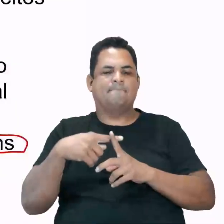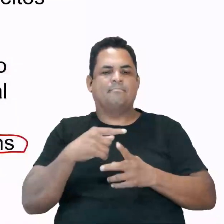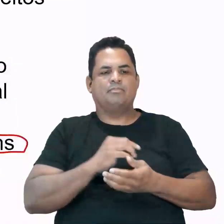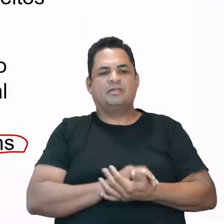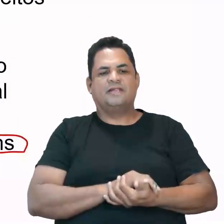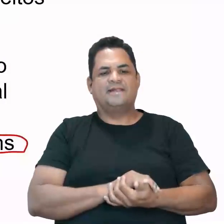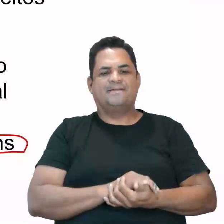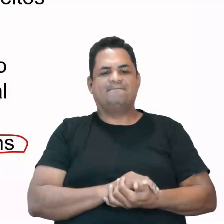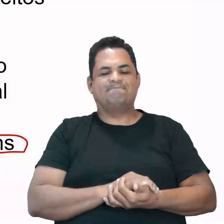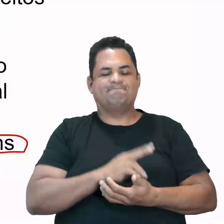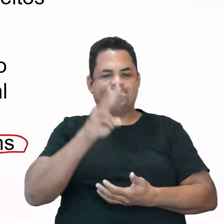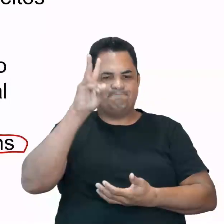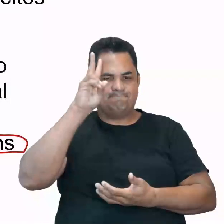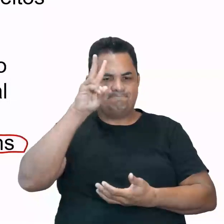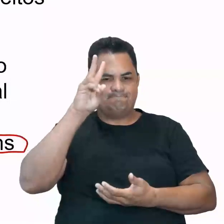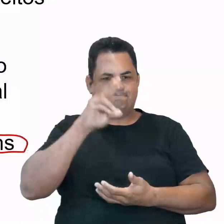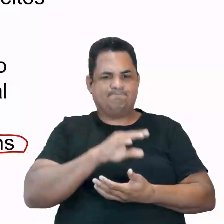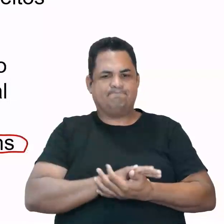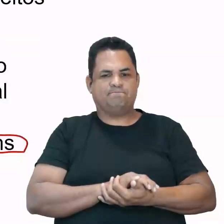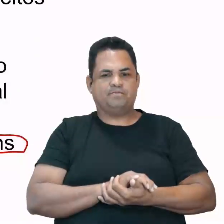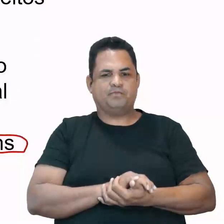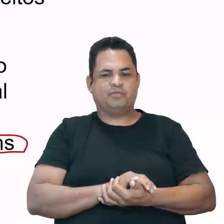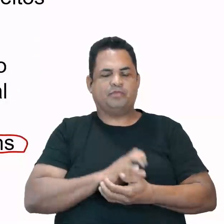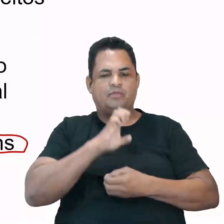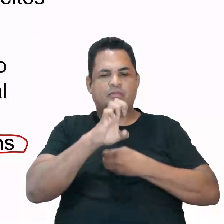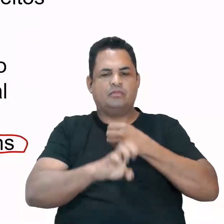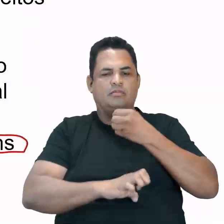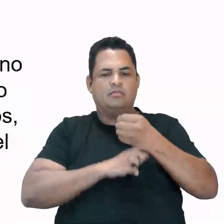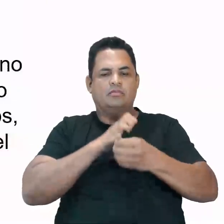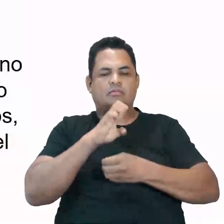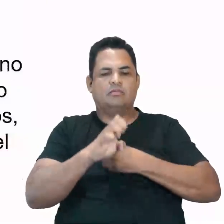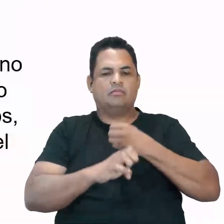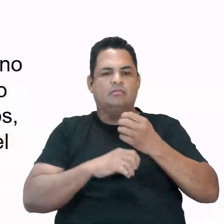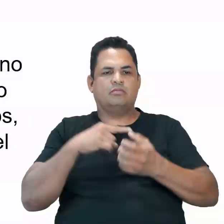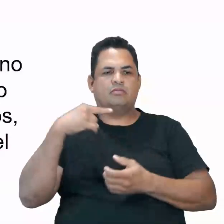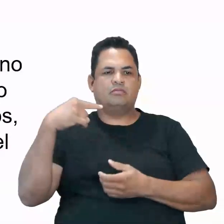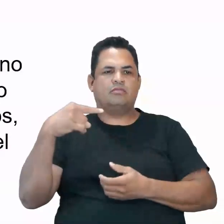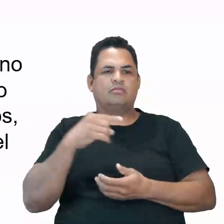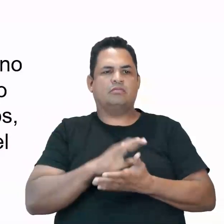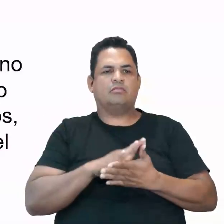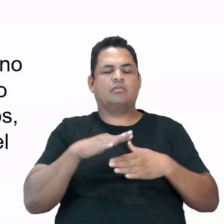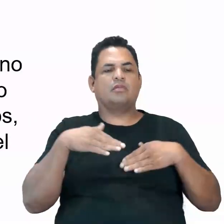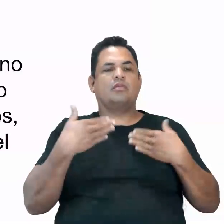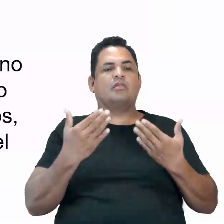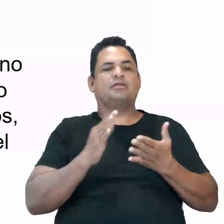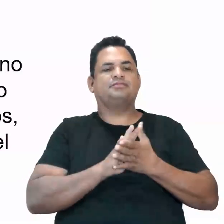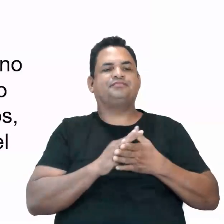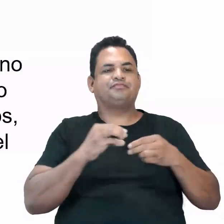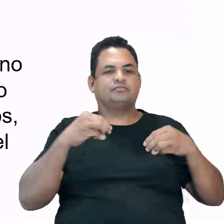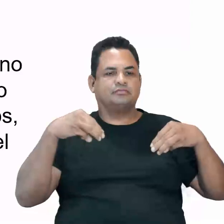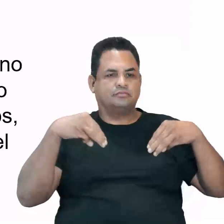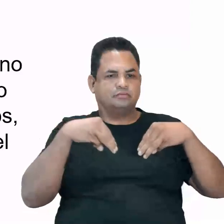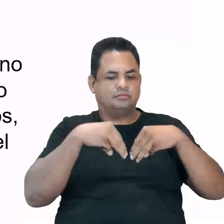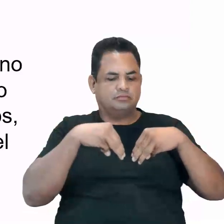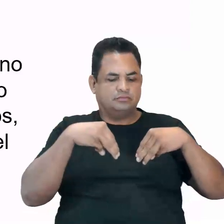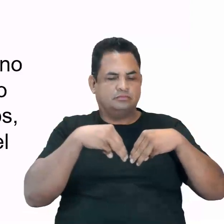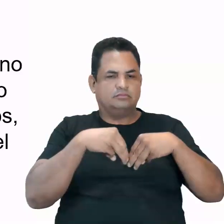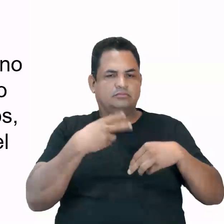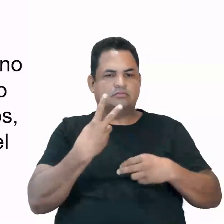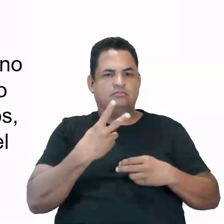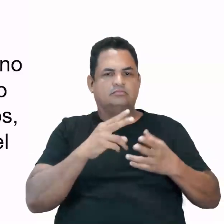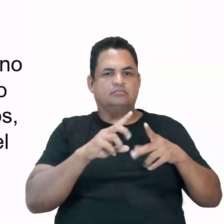só lembrando que o elétron ele é carga negativa. Bom, quando aproximamos